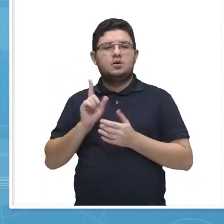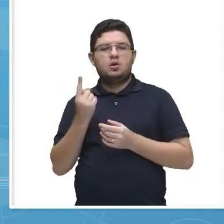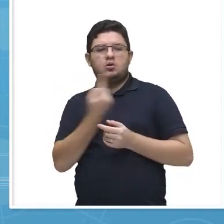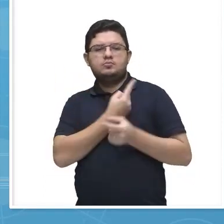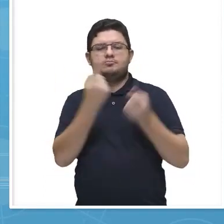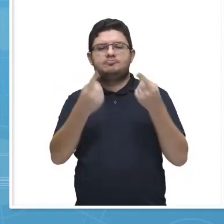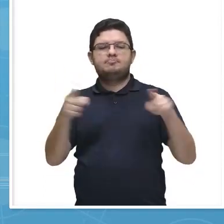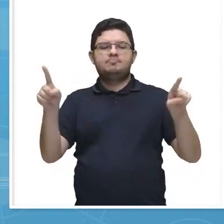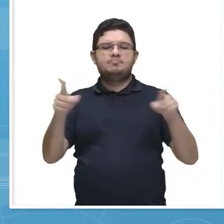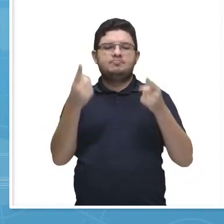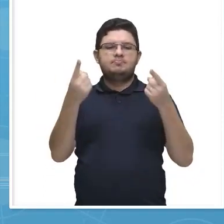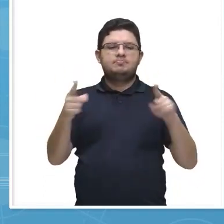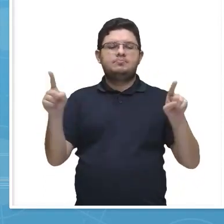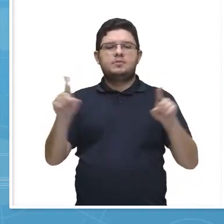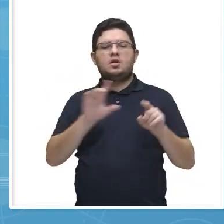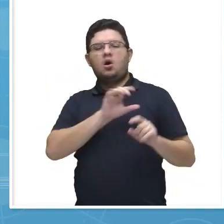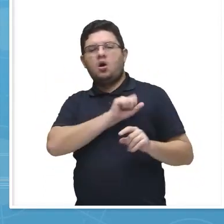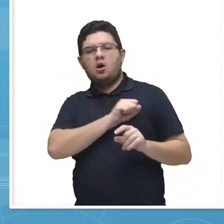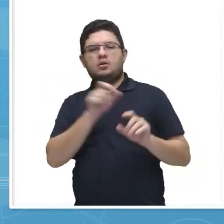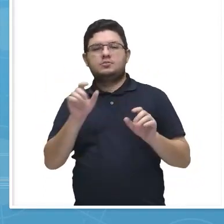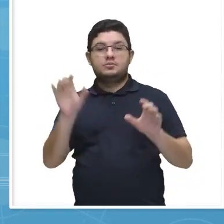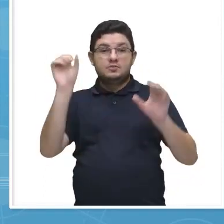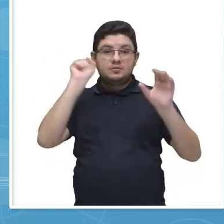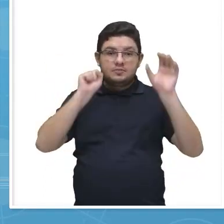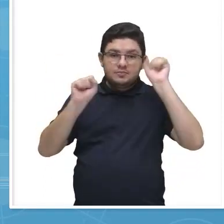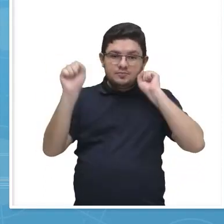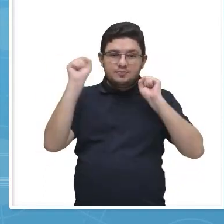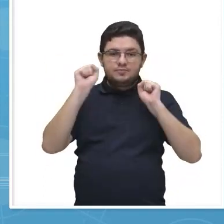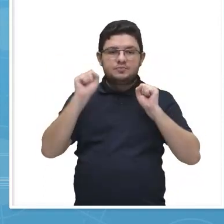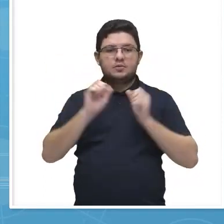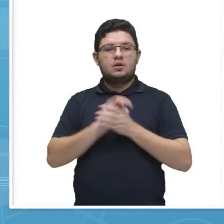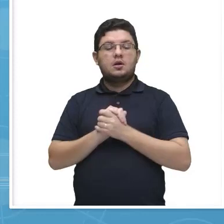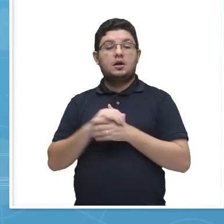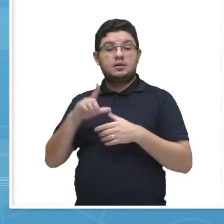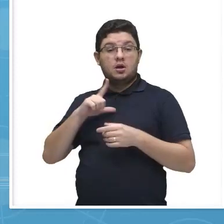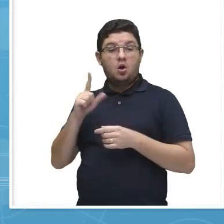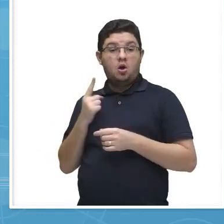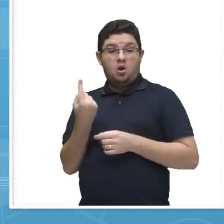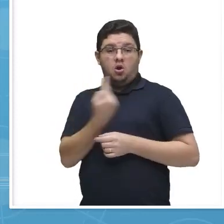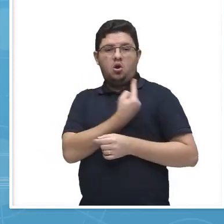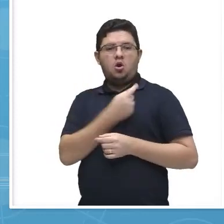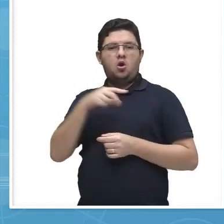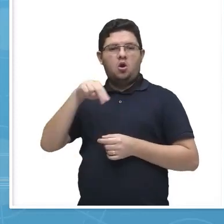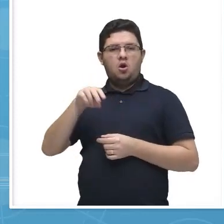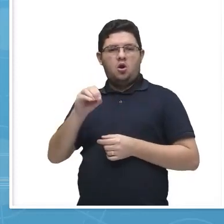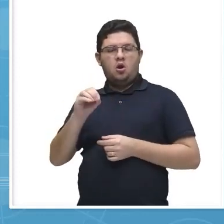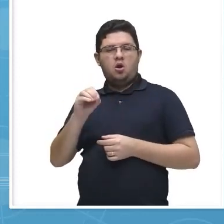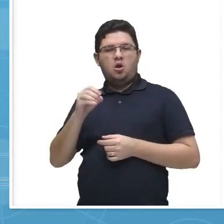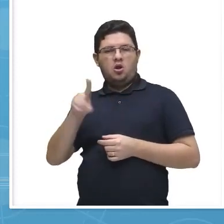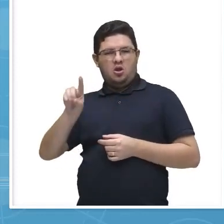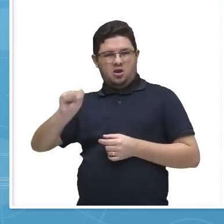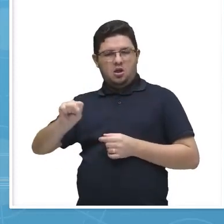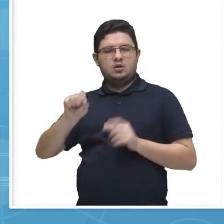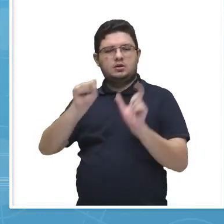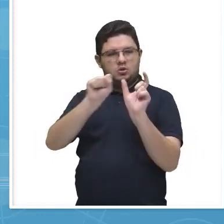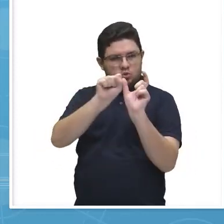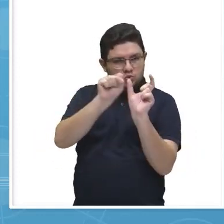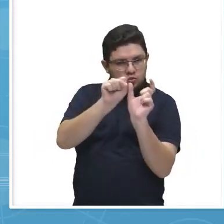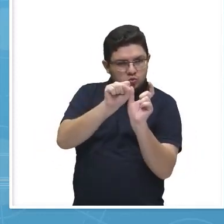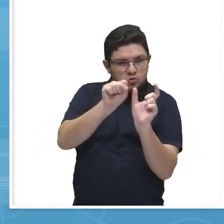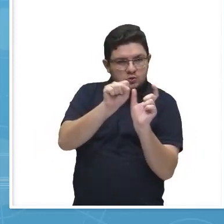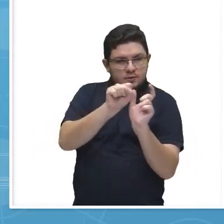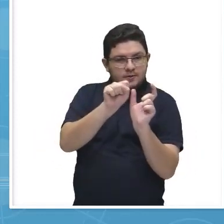a música favorita? Nós. Nós é o sujeito da oração e o predicado é isso aqui. Nós fizemos